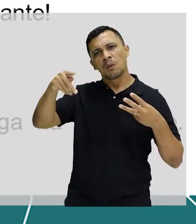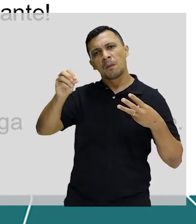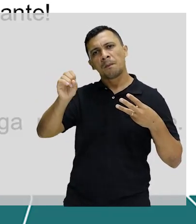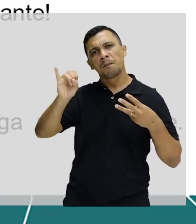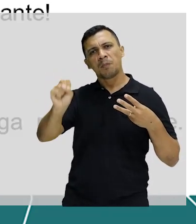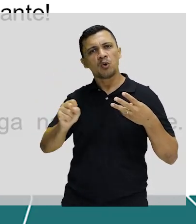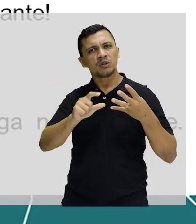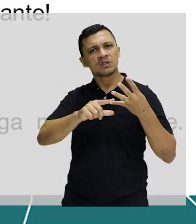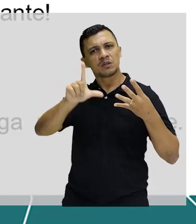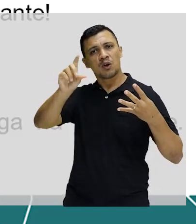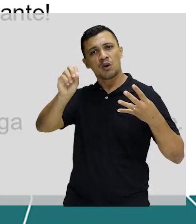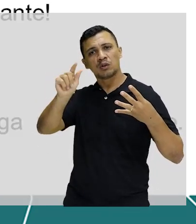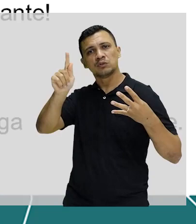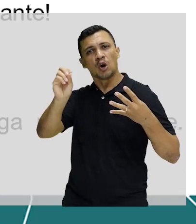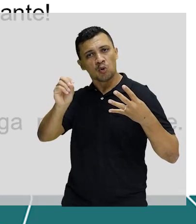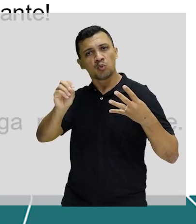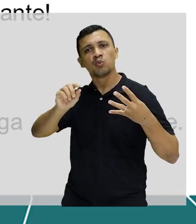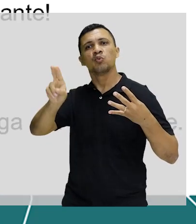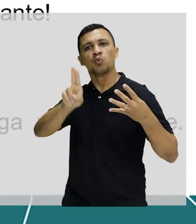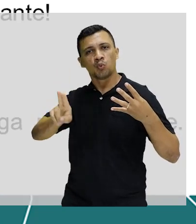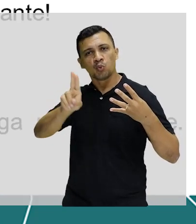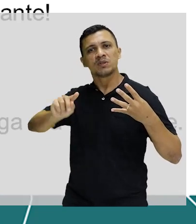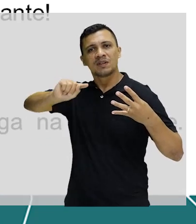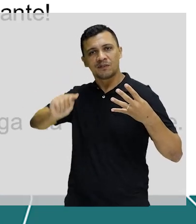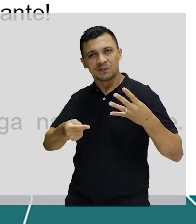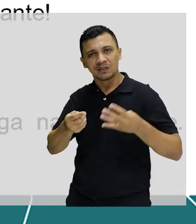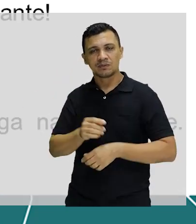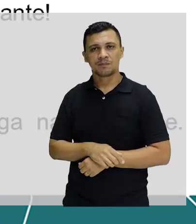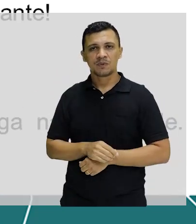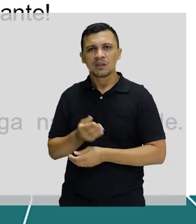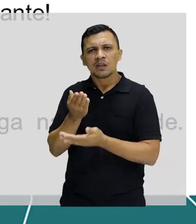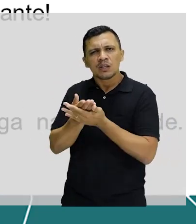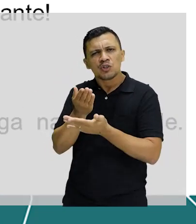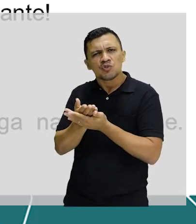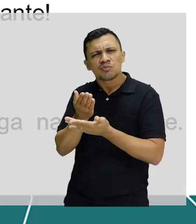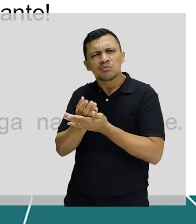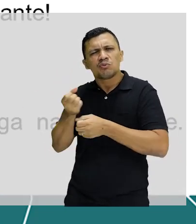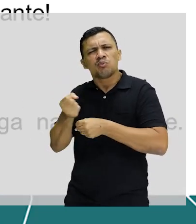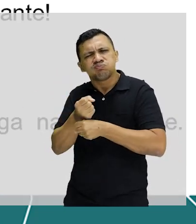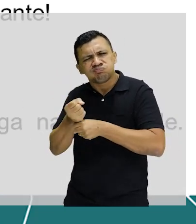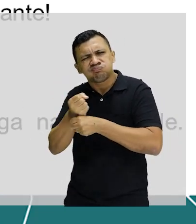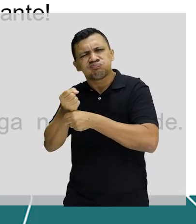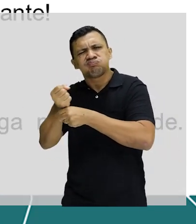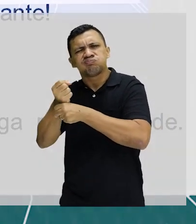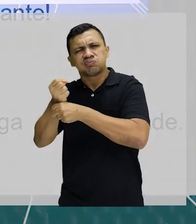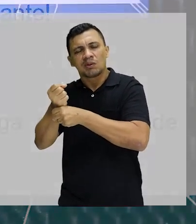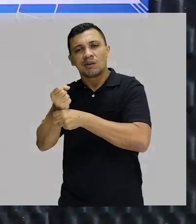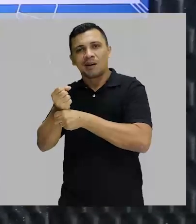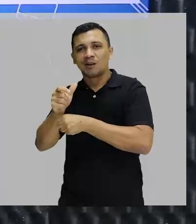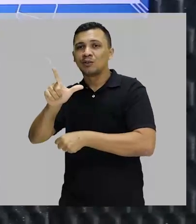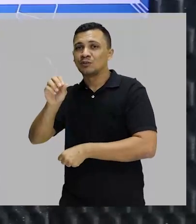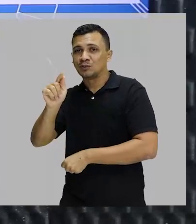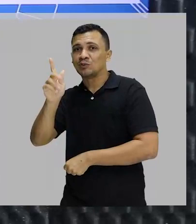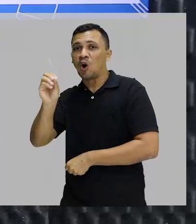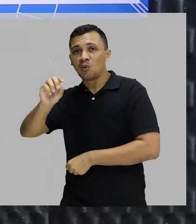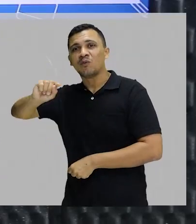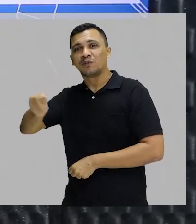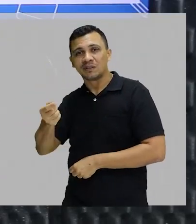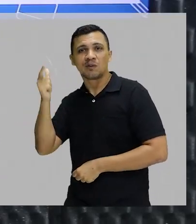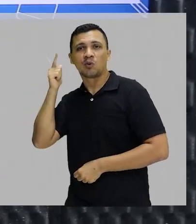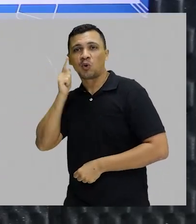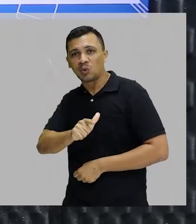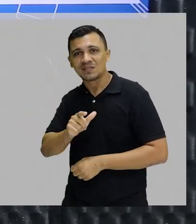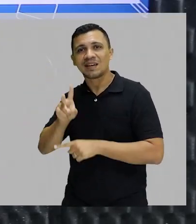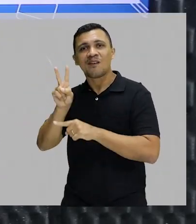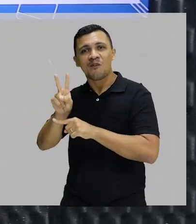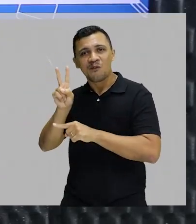mas seja responsável por elas. Estudou muito durante o ano, logo deve conseguir uma vaga na faculdade. Então,